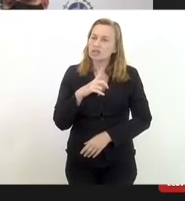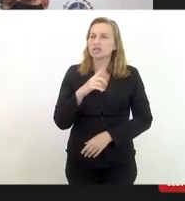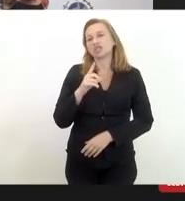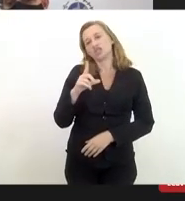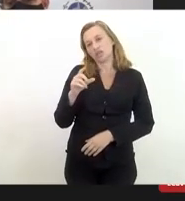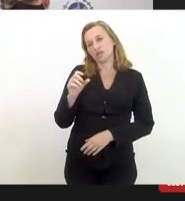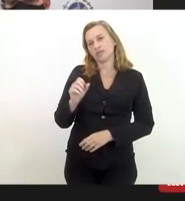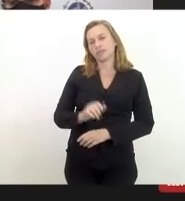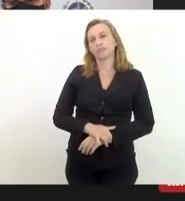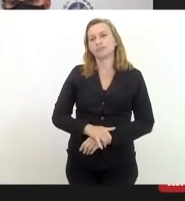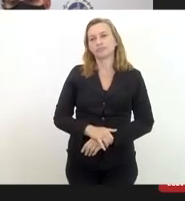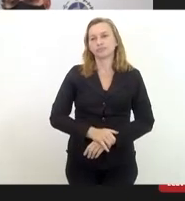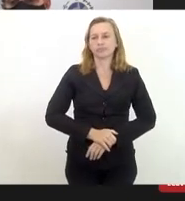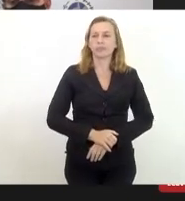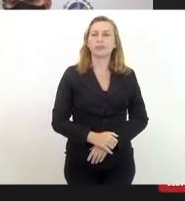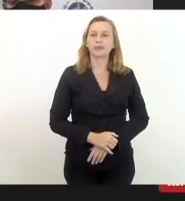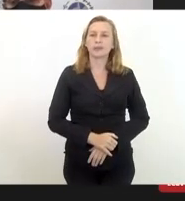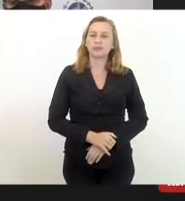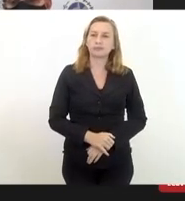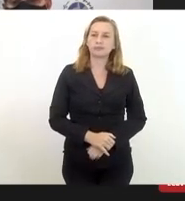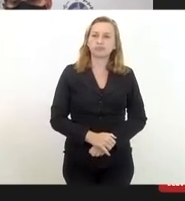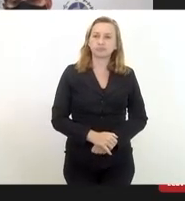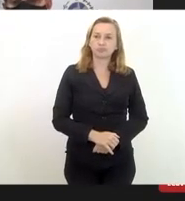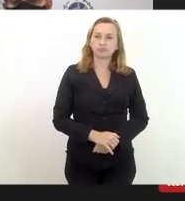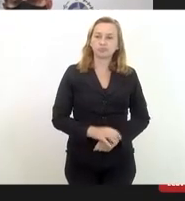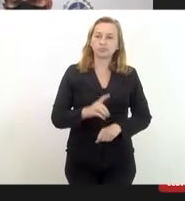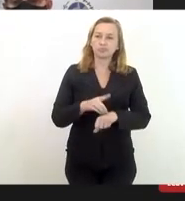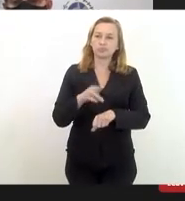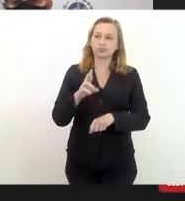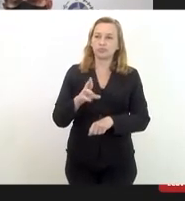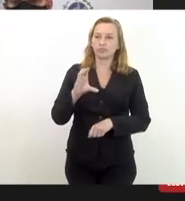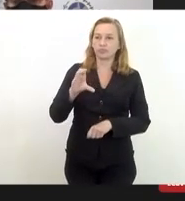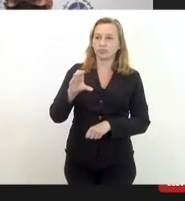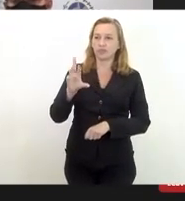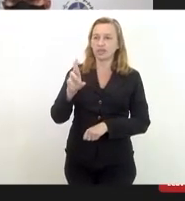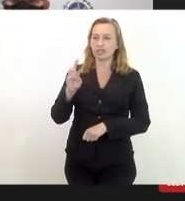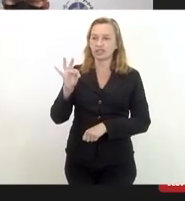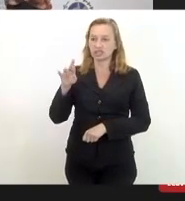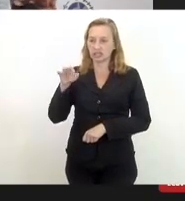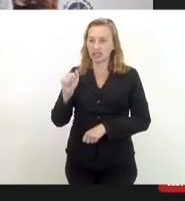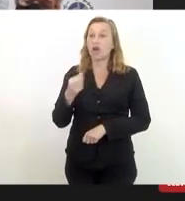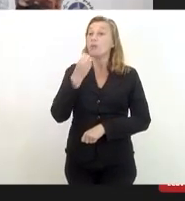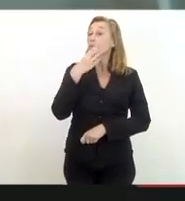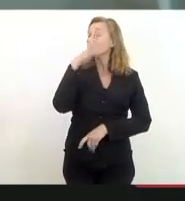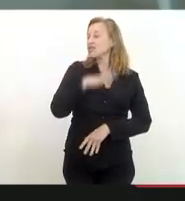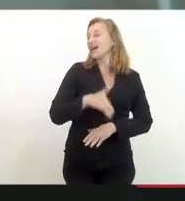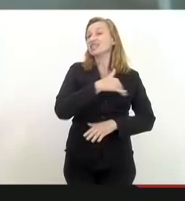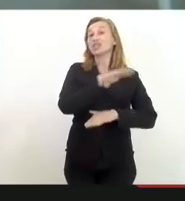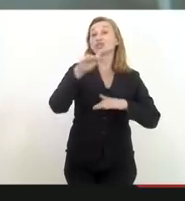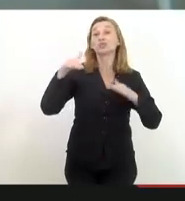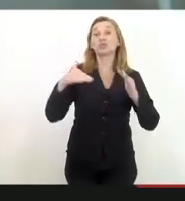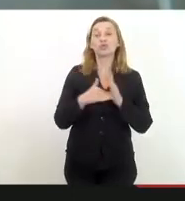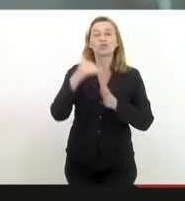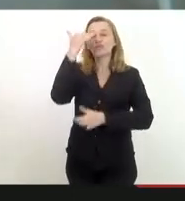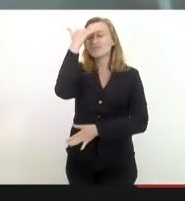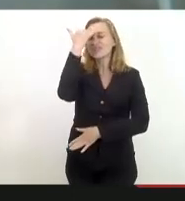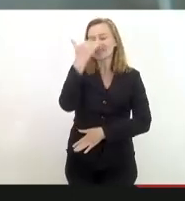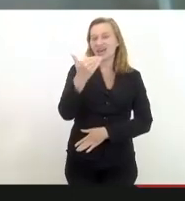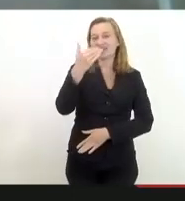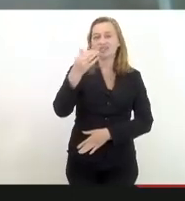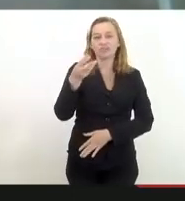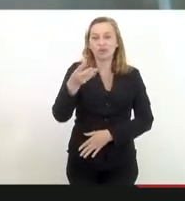por gentileza. Doutora Cristiana. Boa tarde a todos. Agradeço